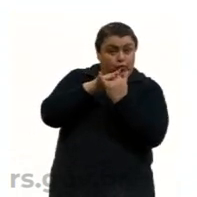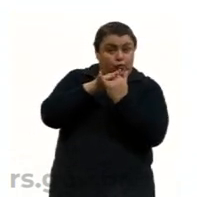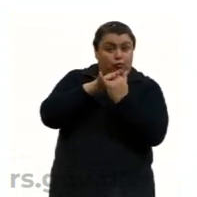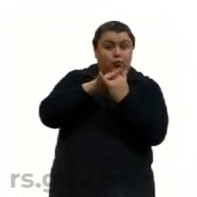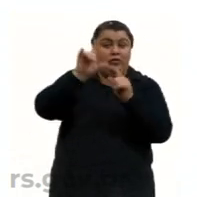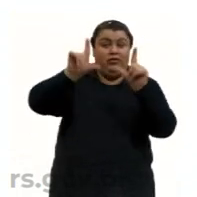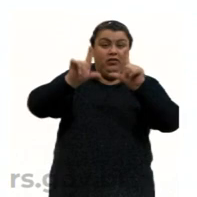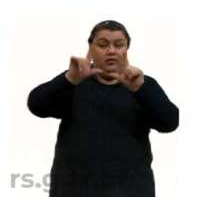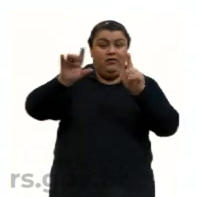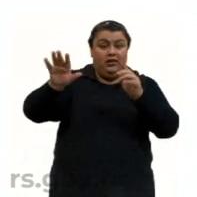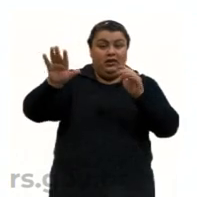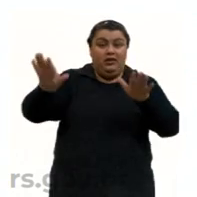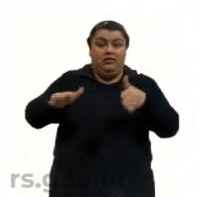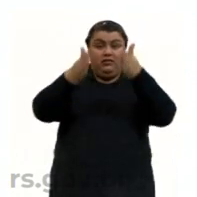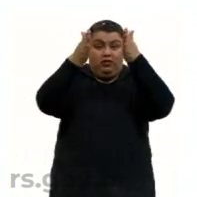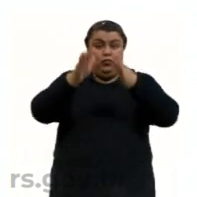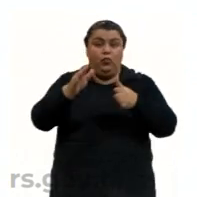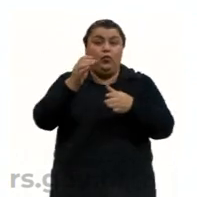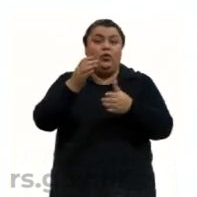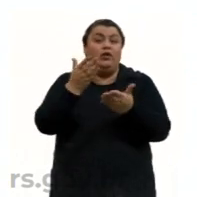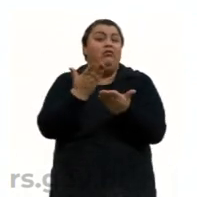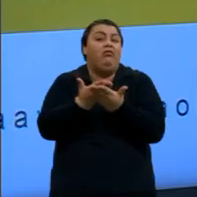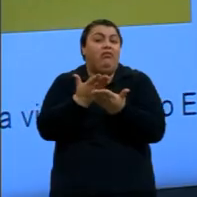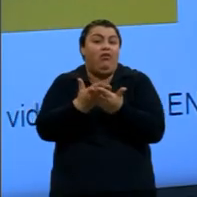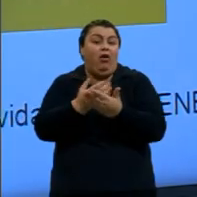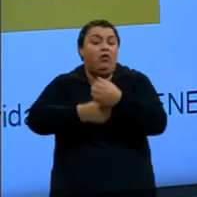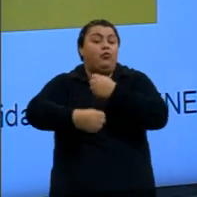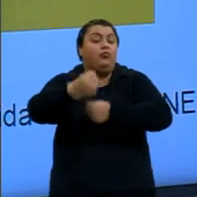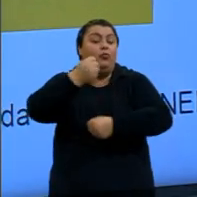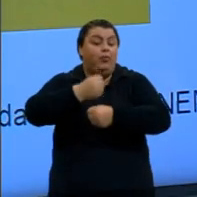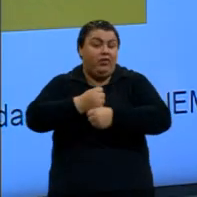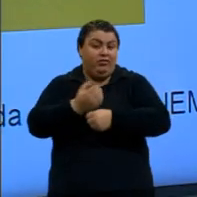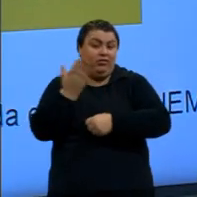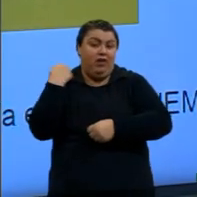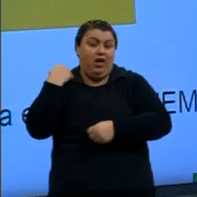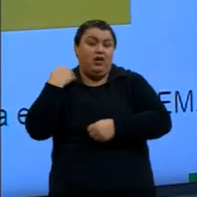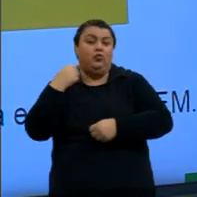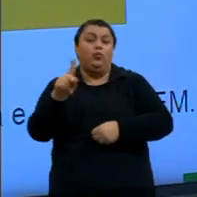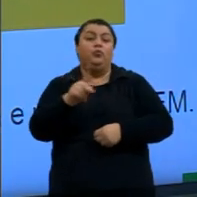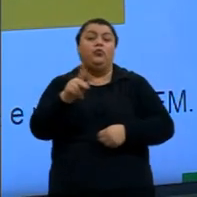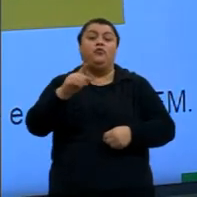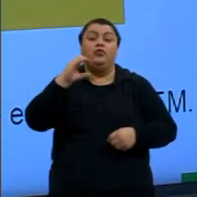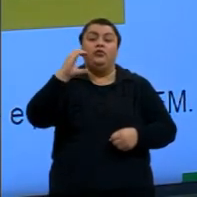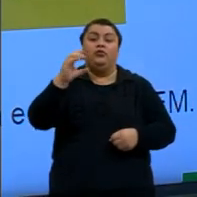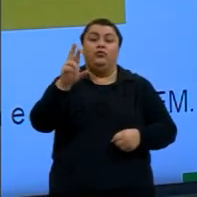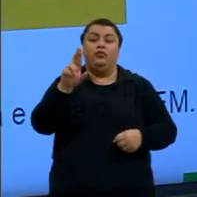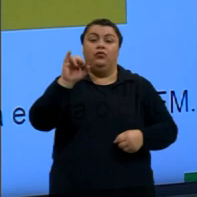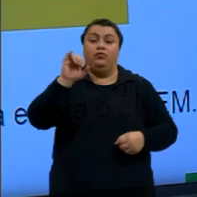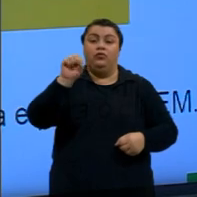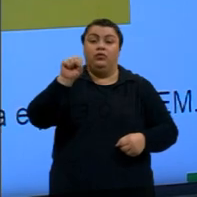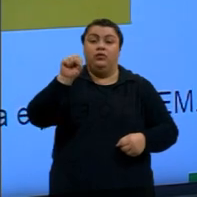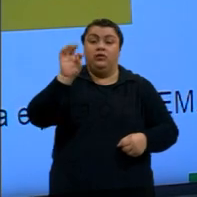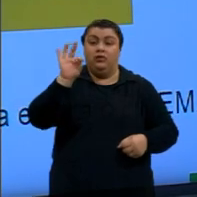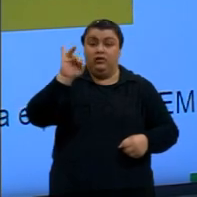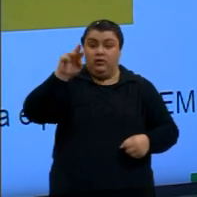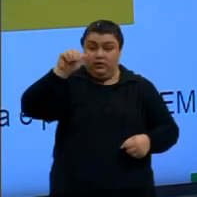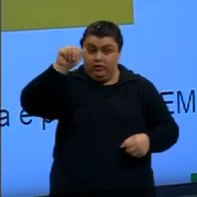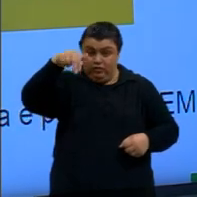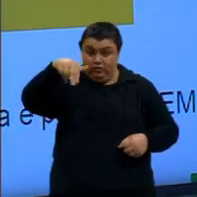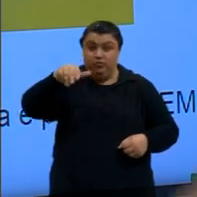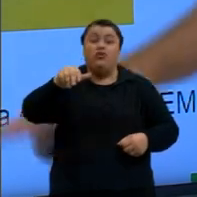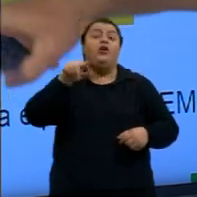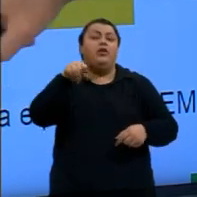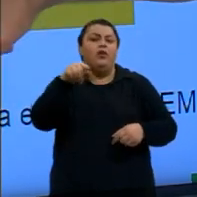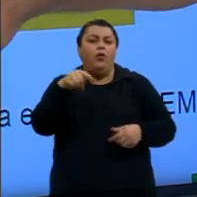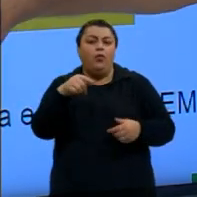aulas foram gravadas no ano passado pelo professor Christian para que isso não pode estar esse ano aqui no projeto mas eu sugiro que você